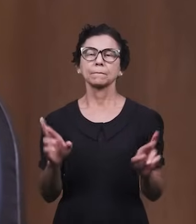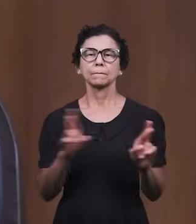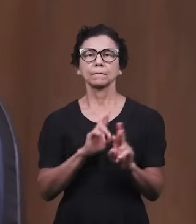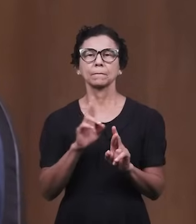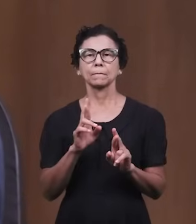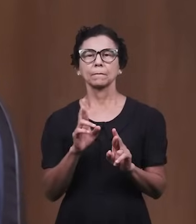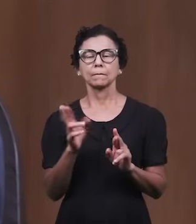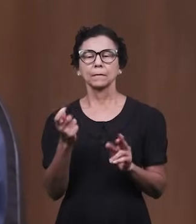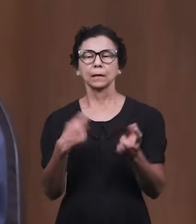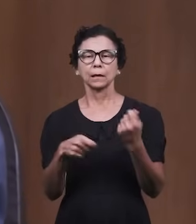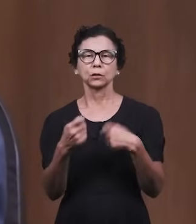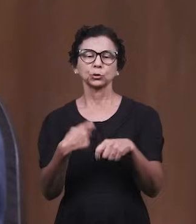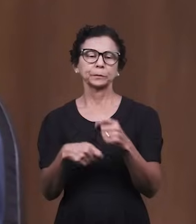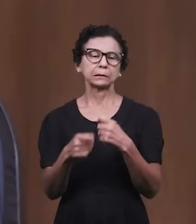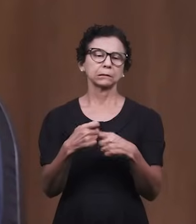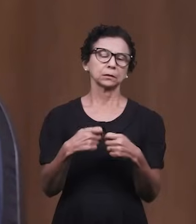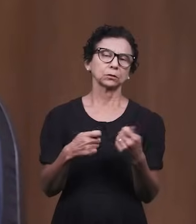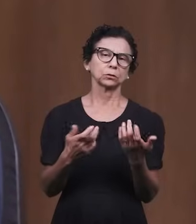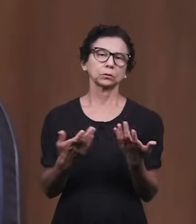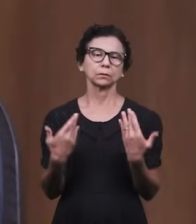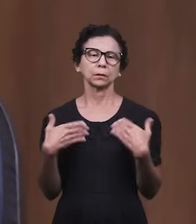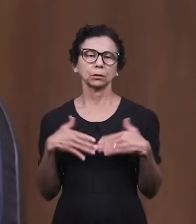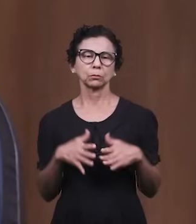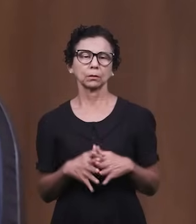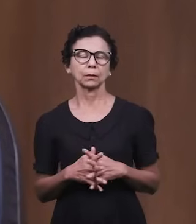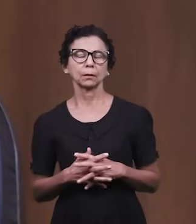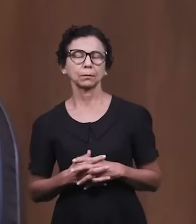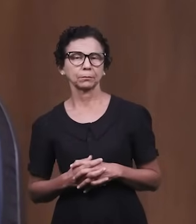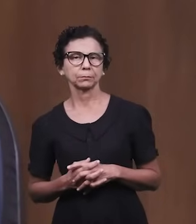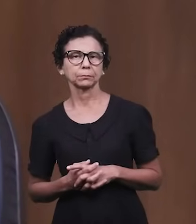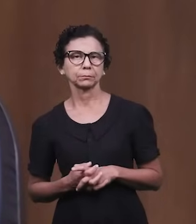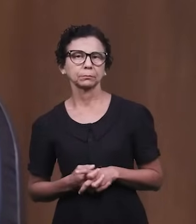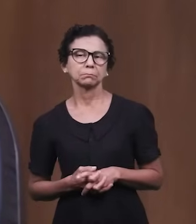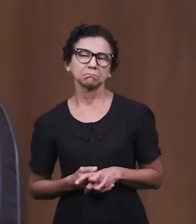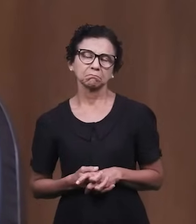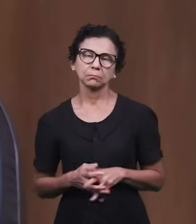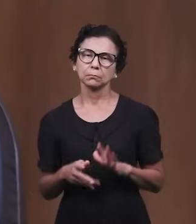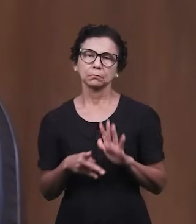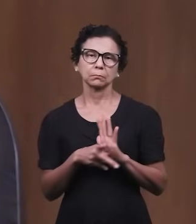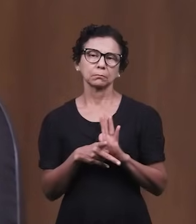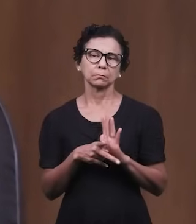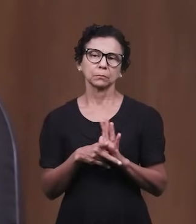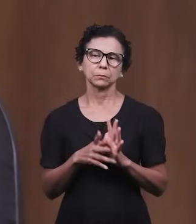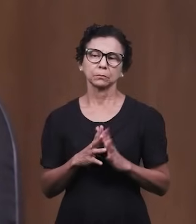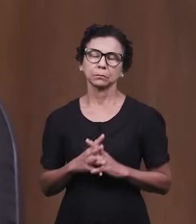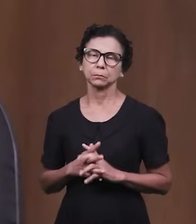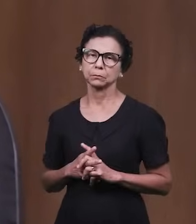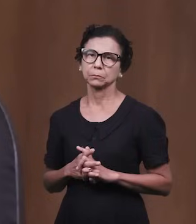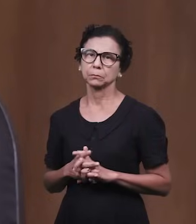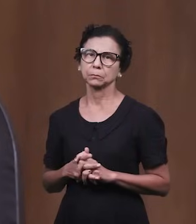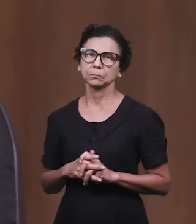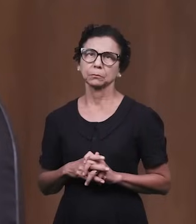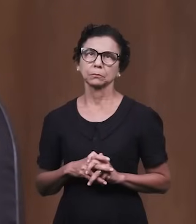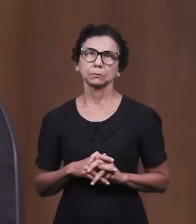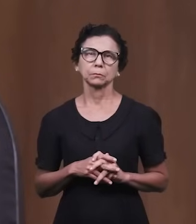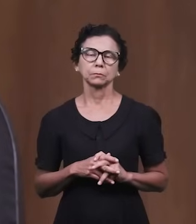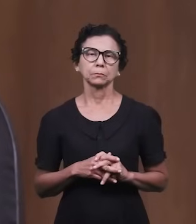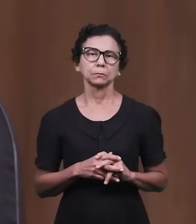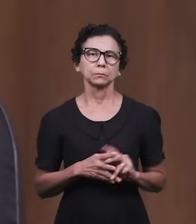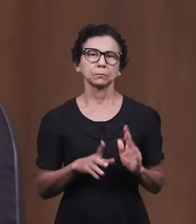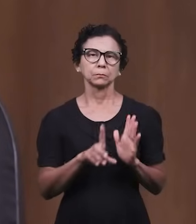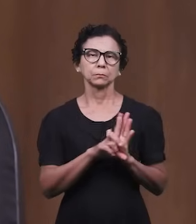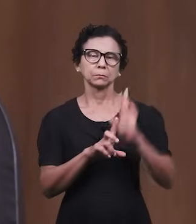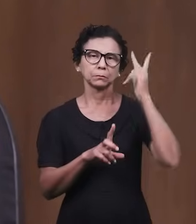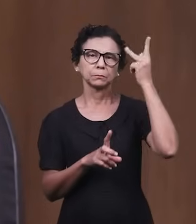é normal, é natural, é daquilo que faz parte das leis do homem,